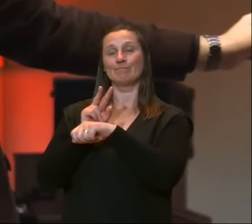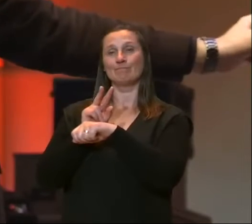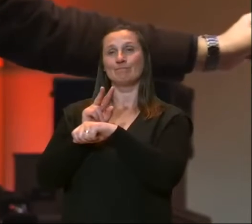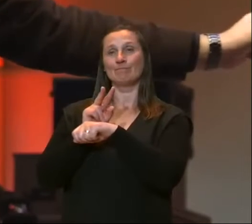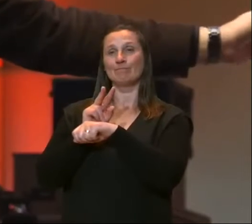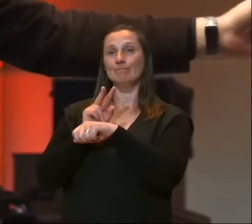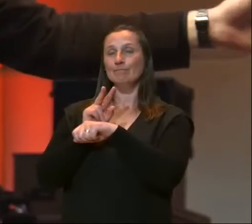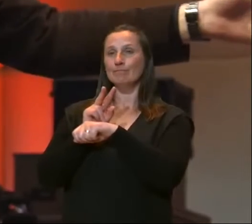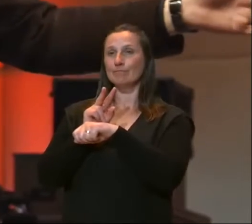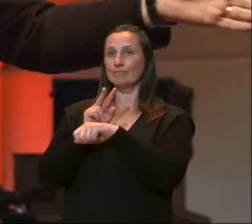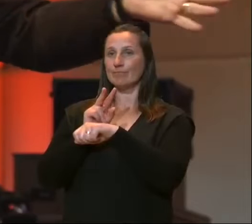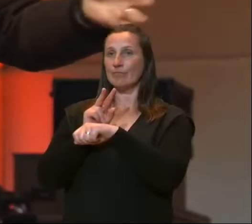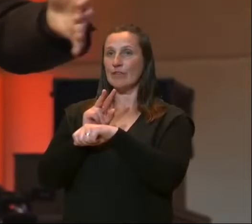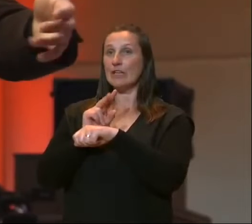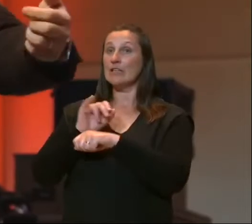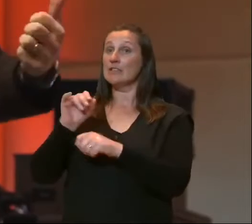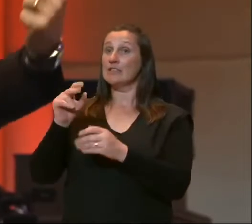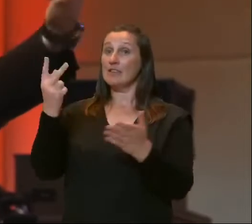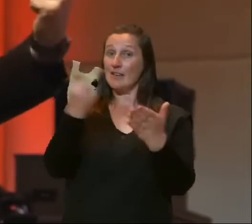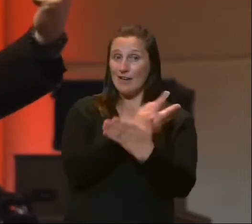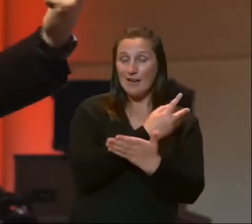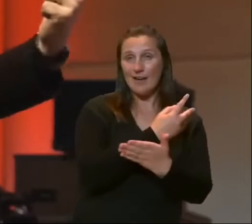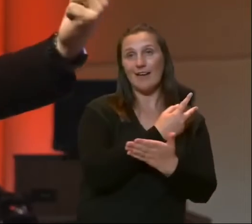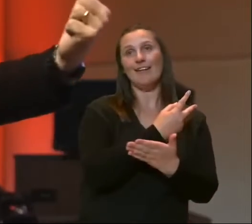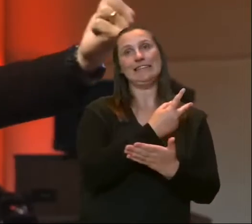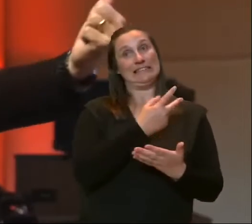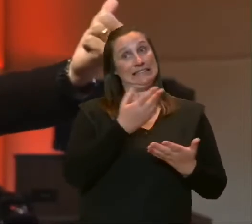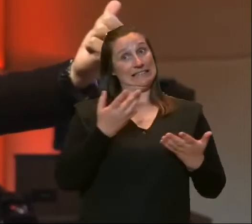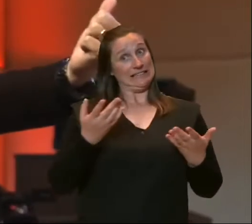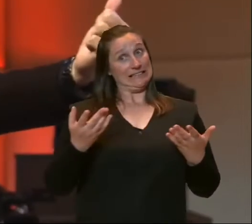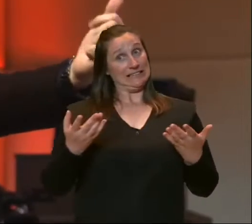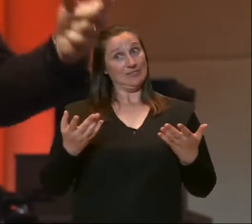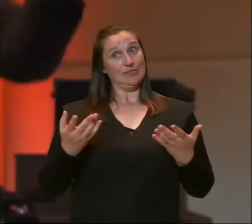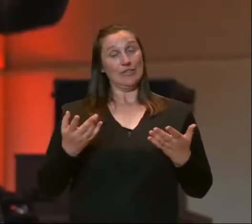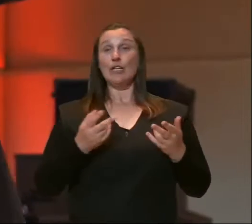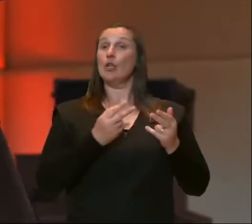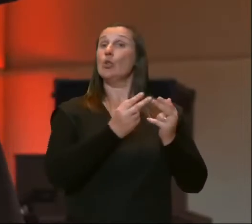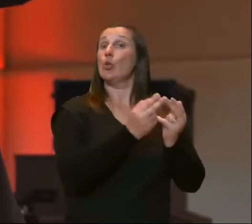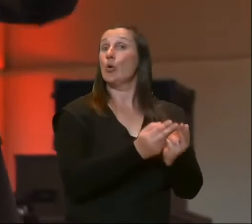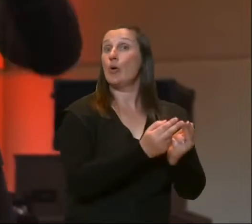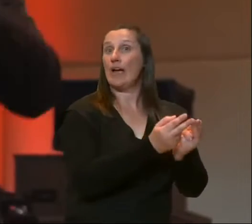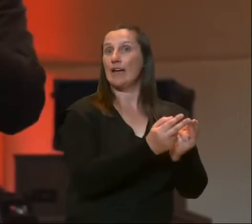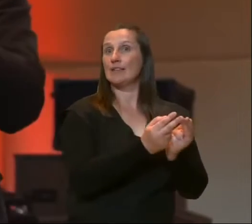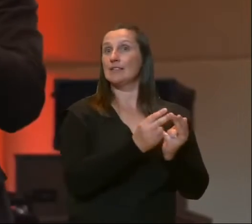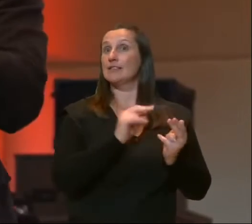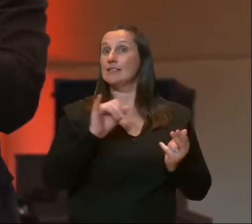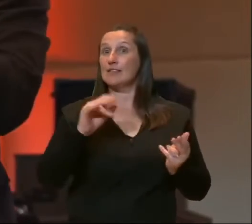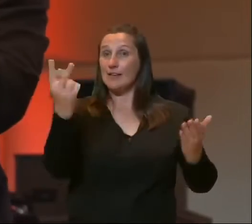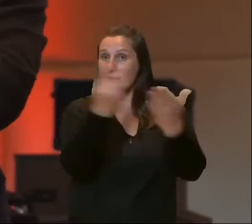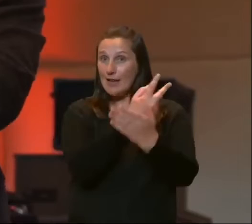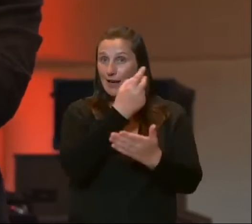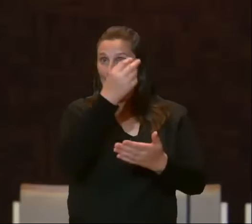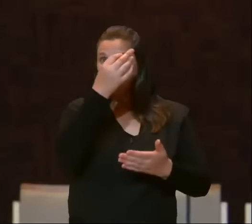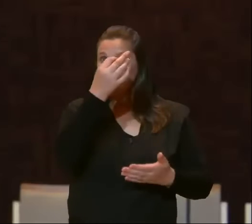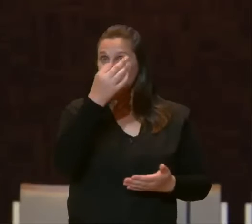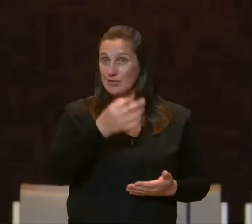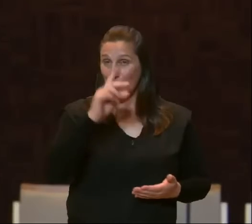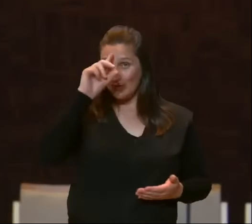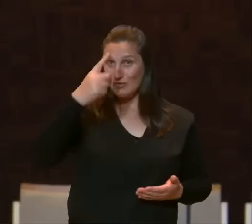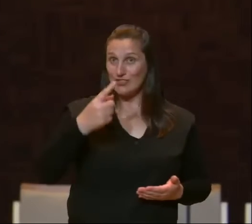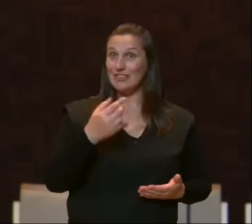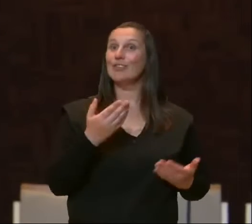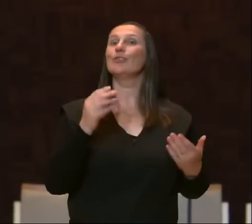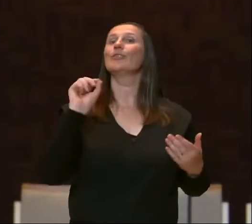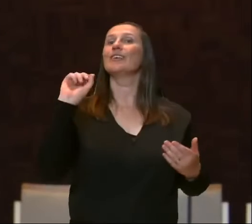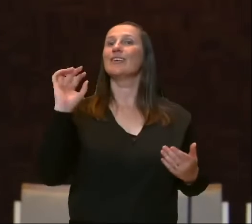Porque se ele fizesse errado, ele estava colocando em risco todo mundo que estava na arca. Tem decisões que você vai tomar que não envolve só a tua vida, envolve um